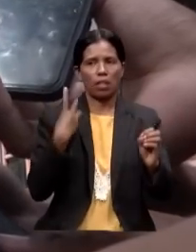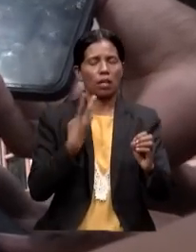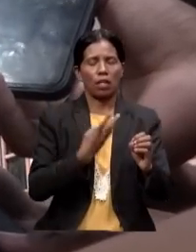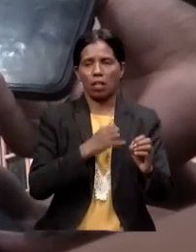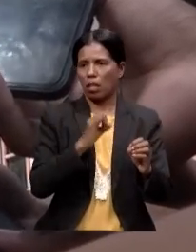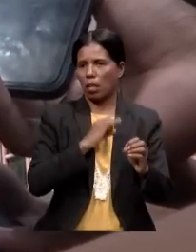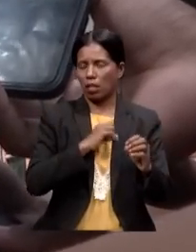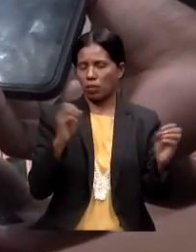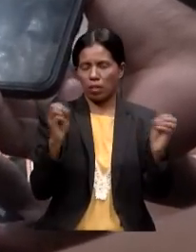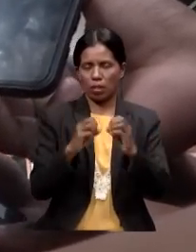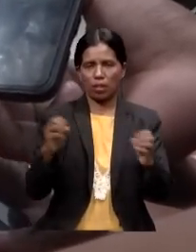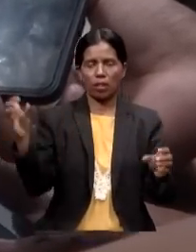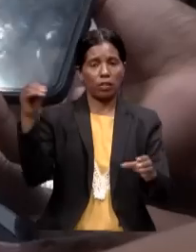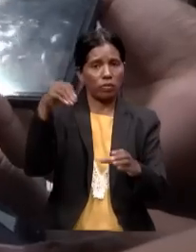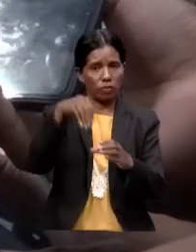laiha involvement ida